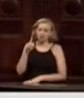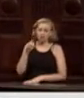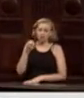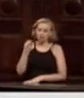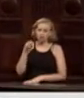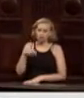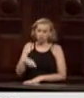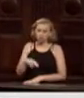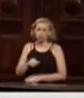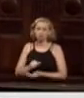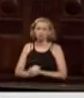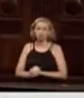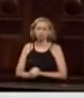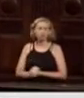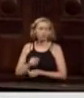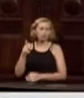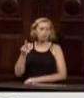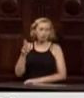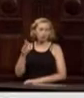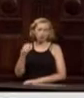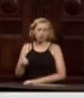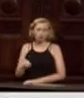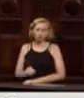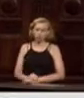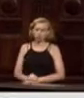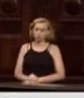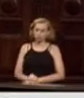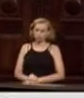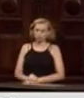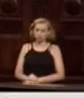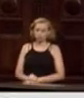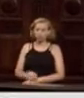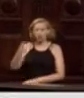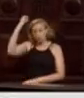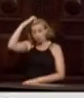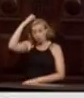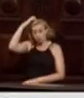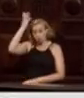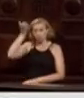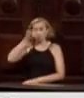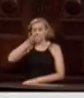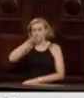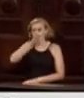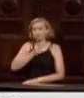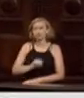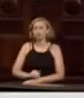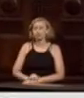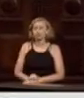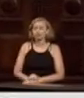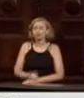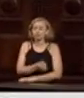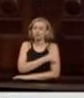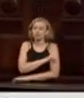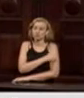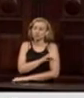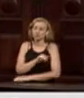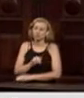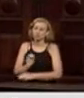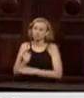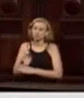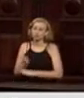dessa casa, Paulo Melo. Cúpula do PMDB no estado do Rio de Janeiro e alguma das figuras mais